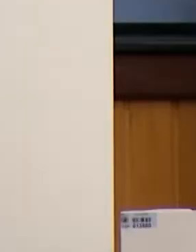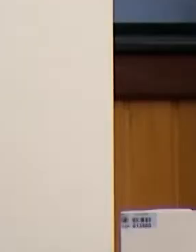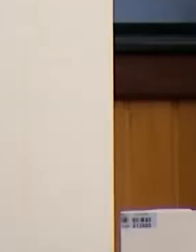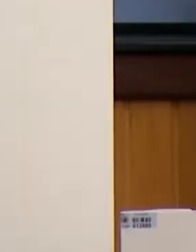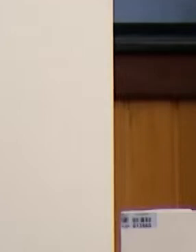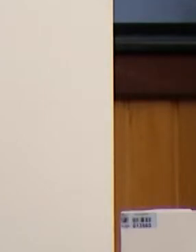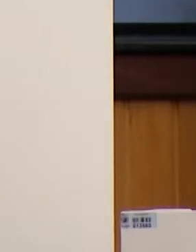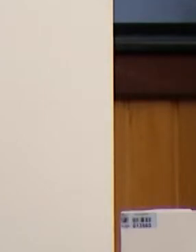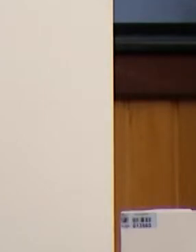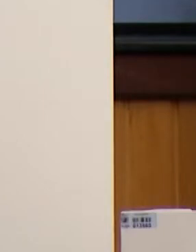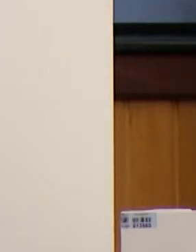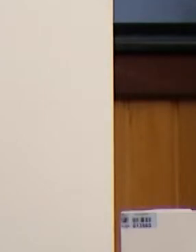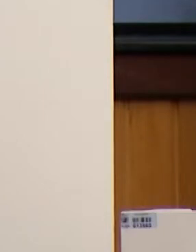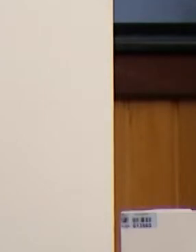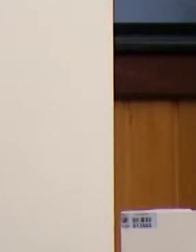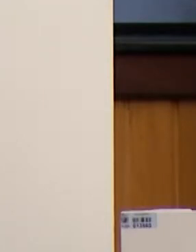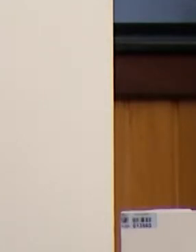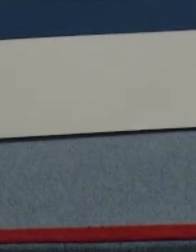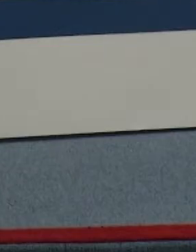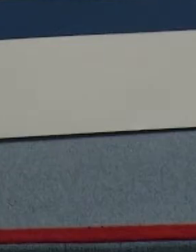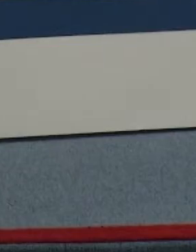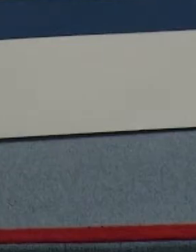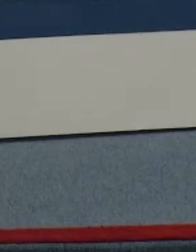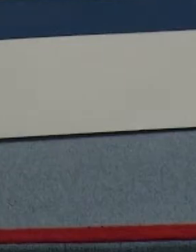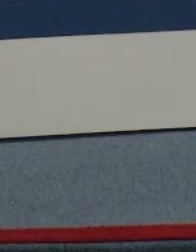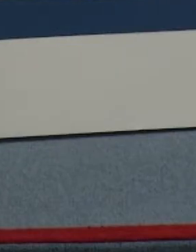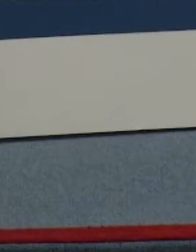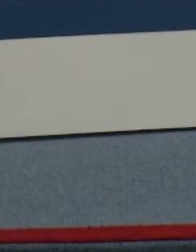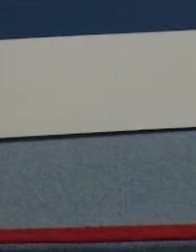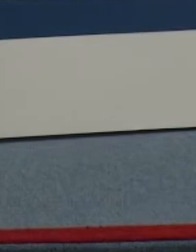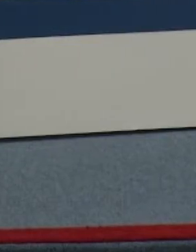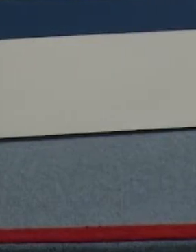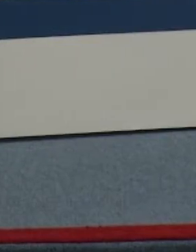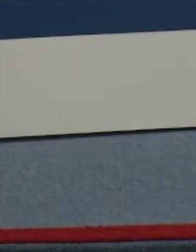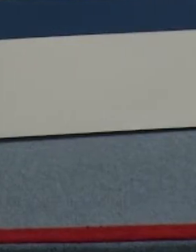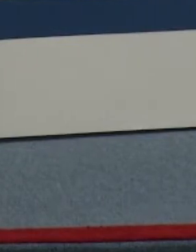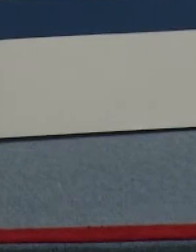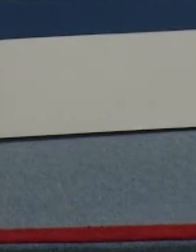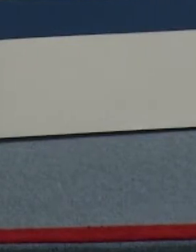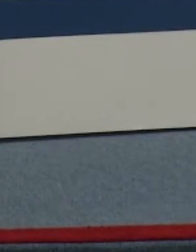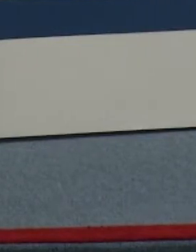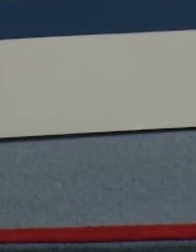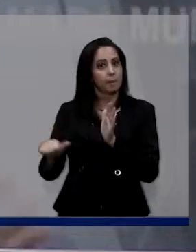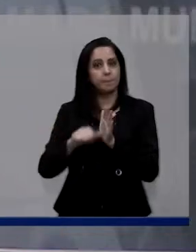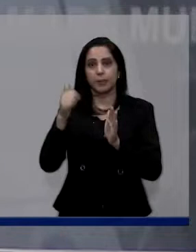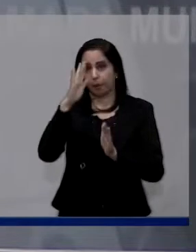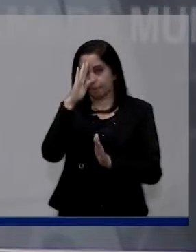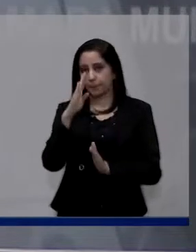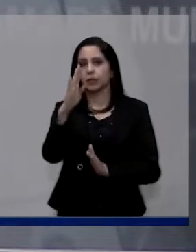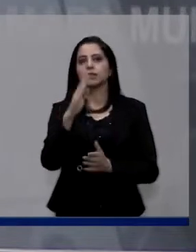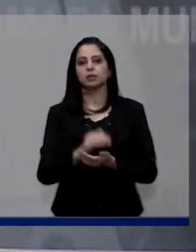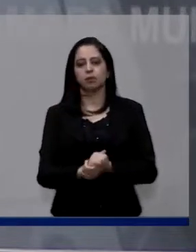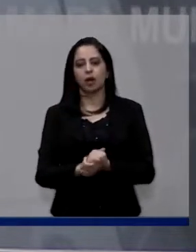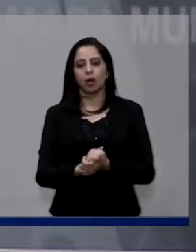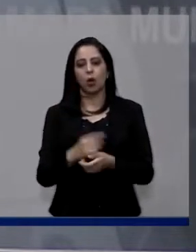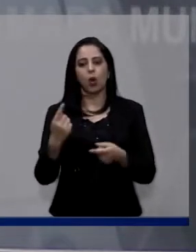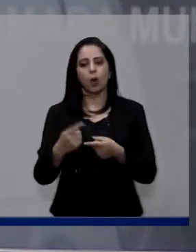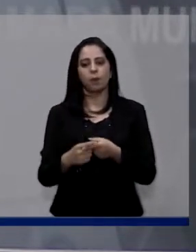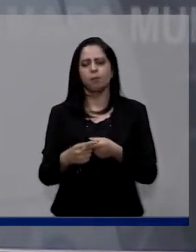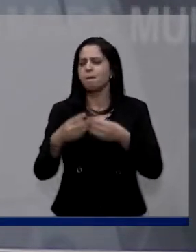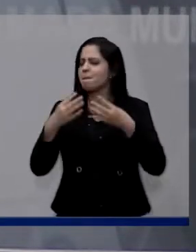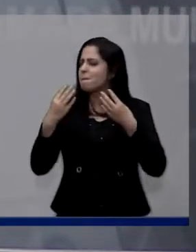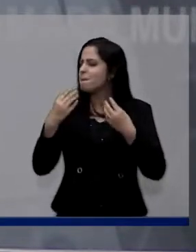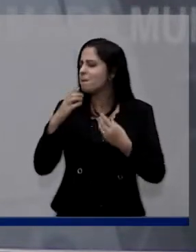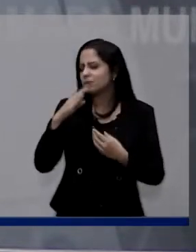que o vereador Robertinho da Padaria ressaltou durante o discurso que fez na tribuna. Se você tem muita saúde